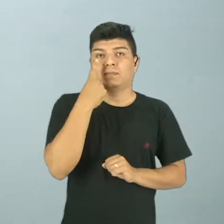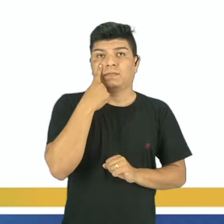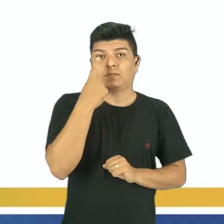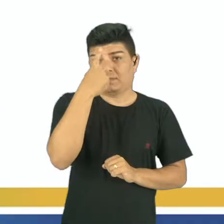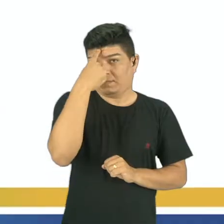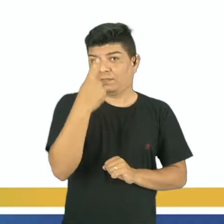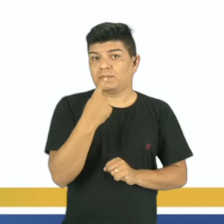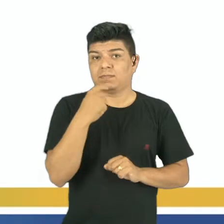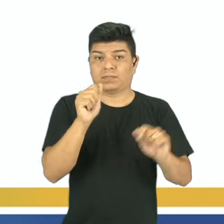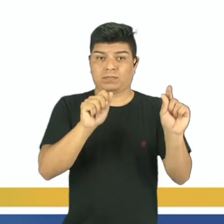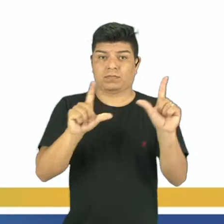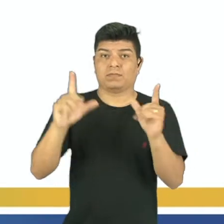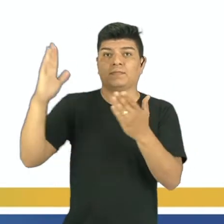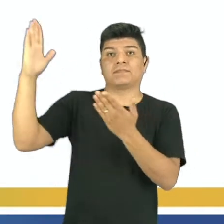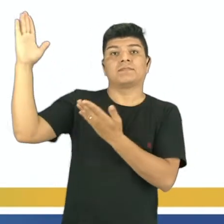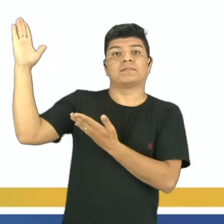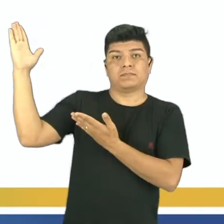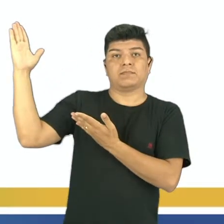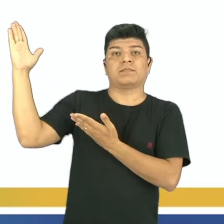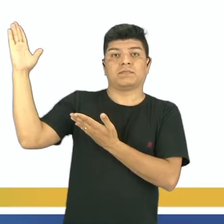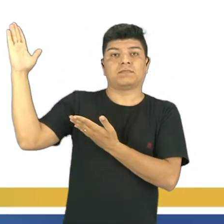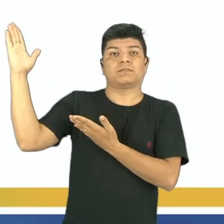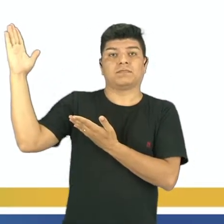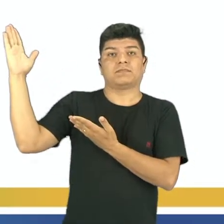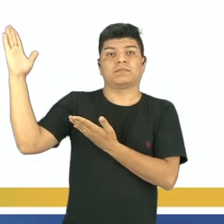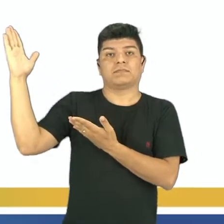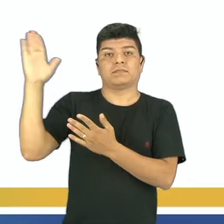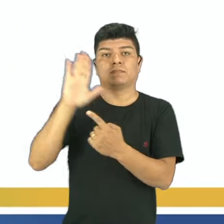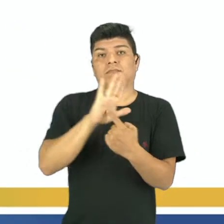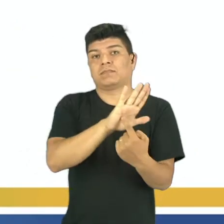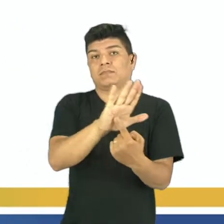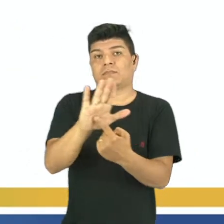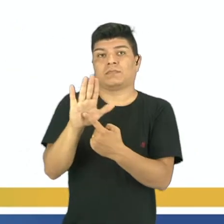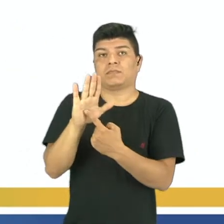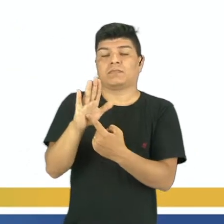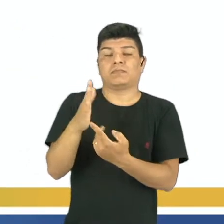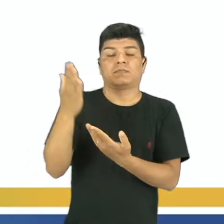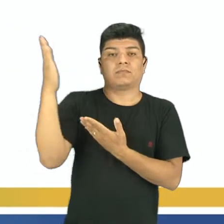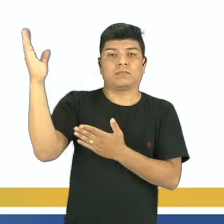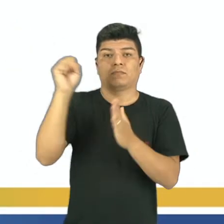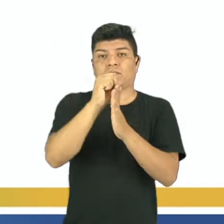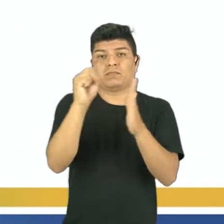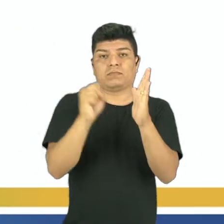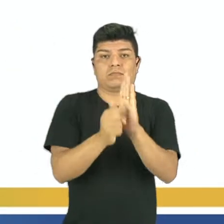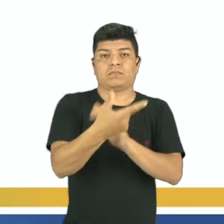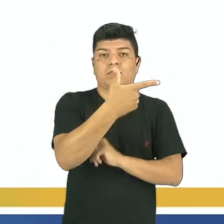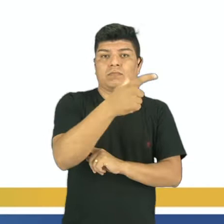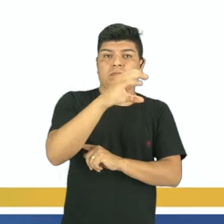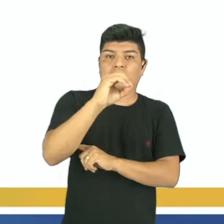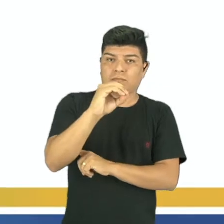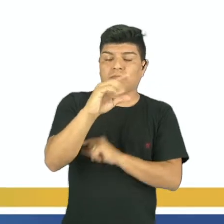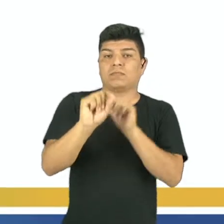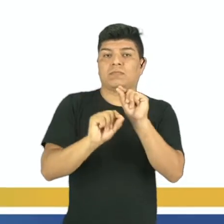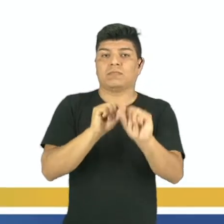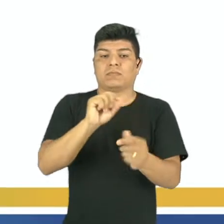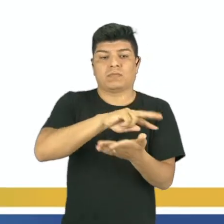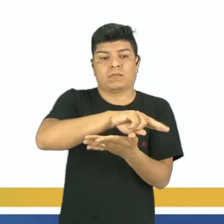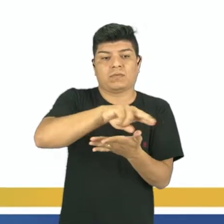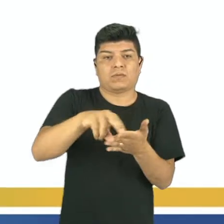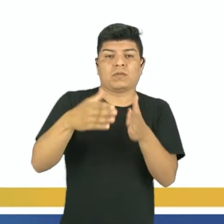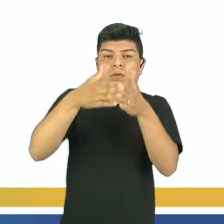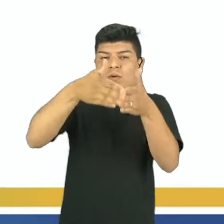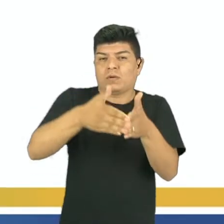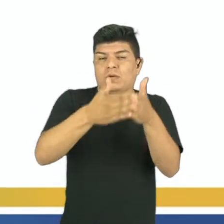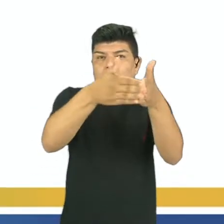vou mostrar aqui para vocês uma imagem que vai refletir um pouquinho disso. De que nesse período, no século XX, diversos navios